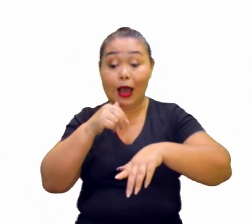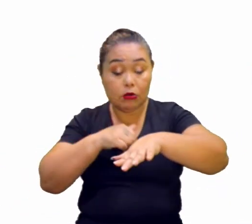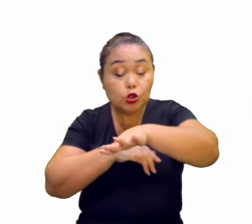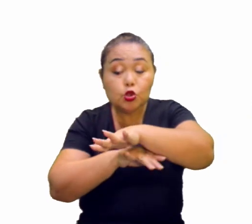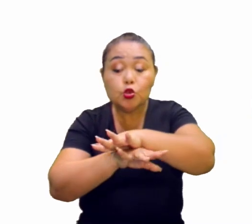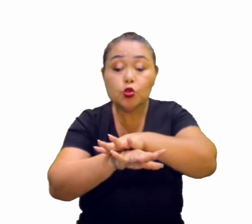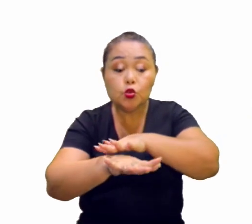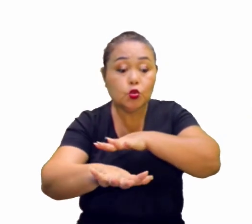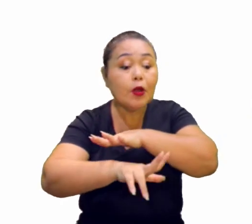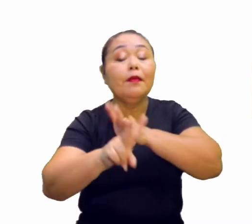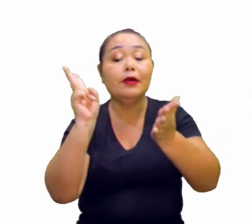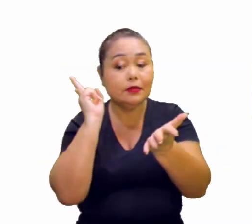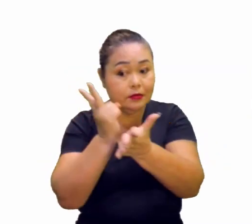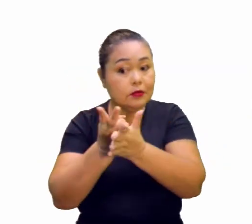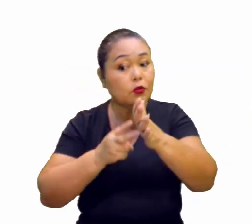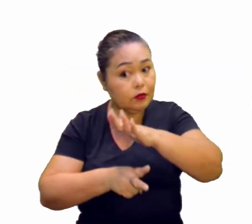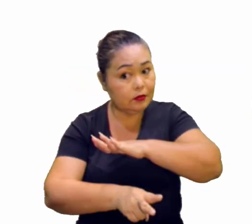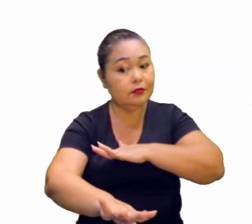se mantenha, né?